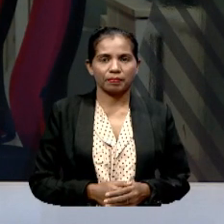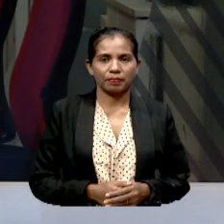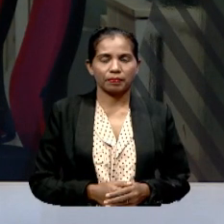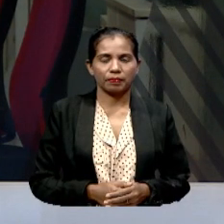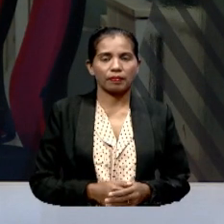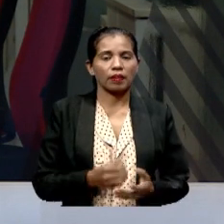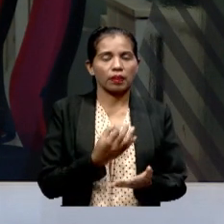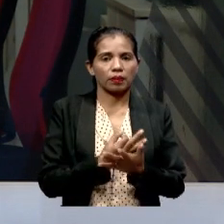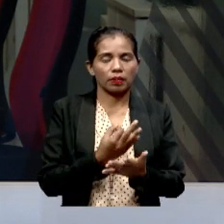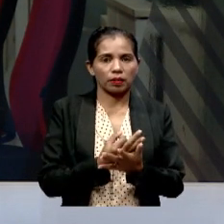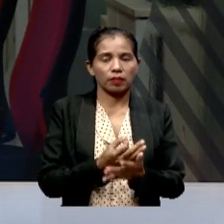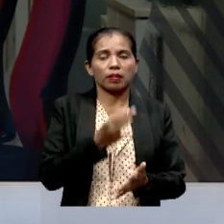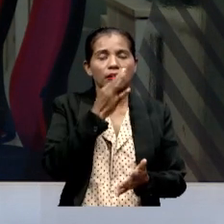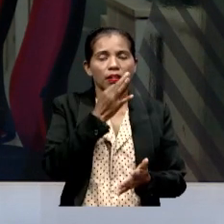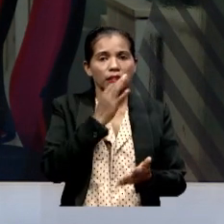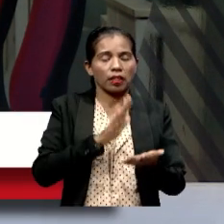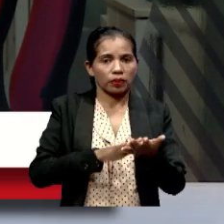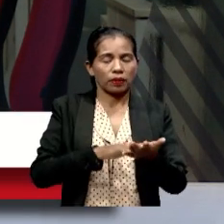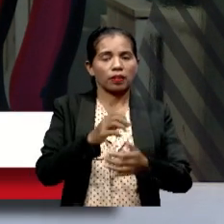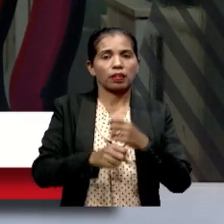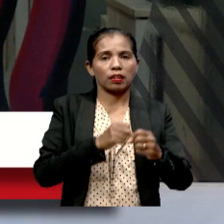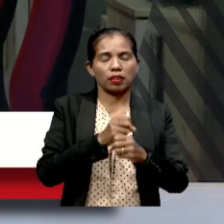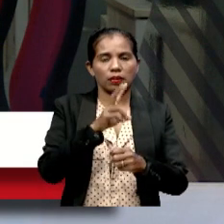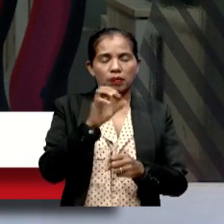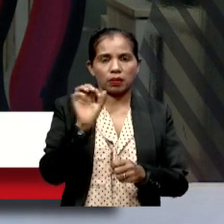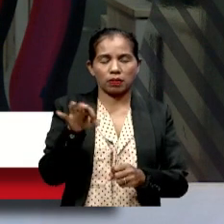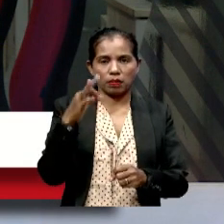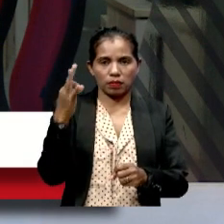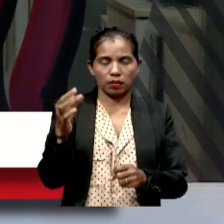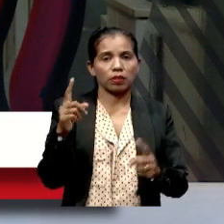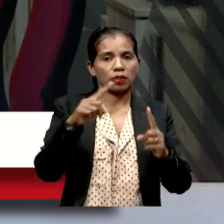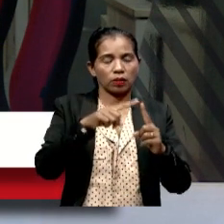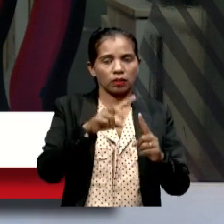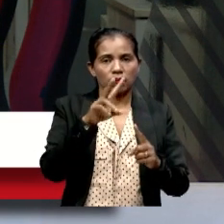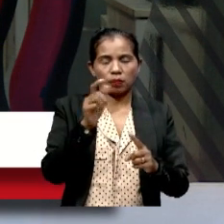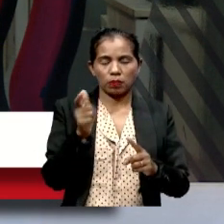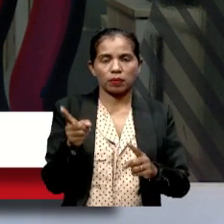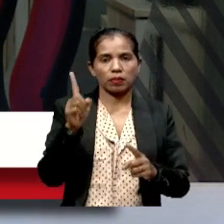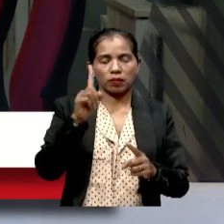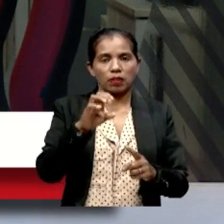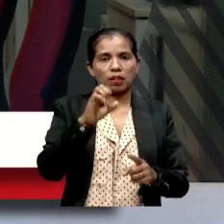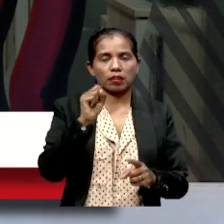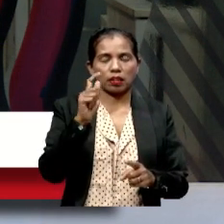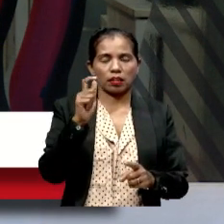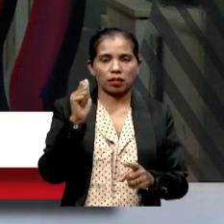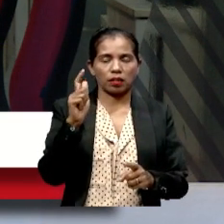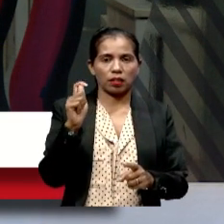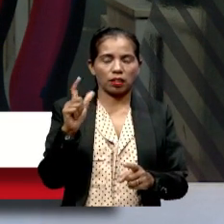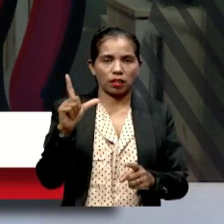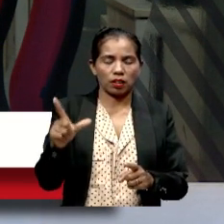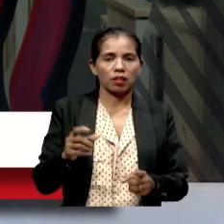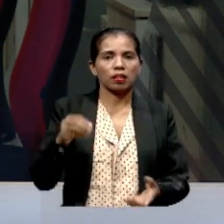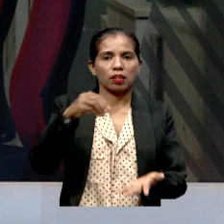Orsamento Merenda Escolar Batina Riung Rua Sanulu Resensia, Toriung Rua Ronulu Resenida, Estatal Aloca Faliba